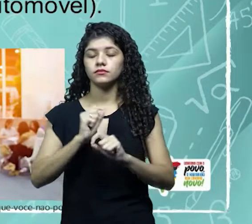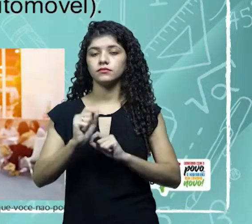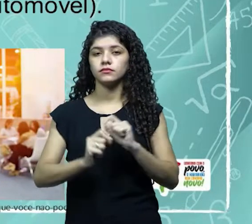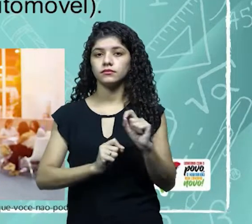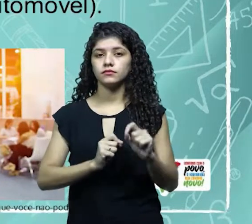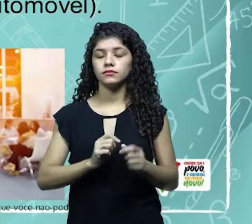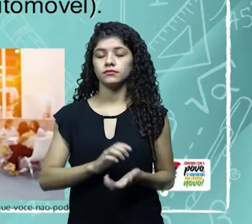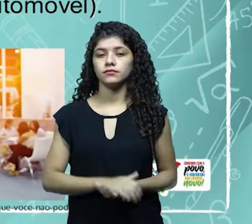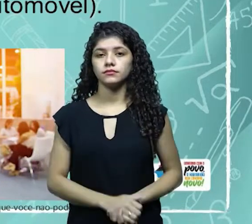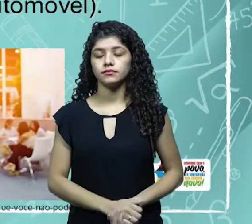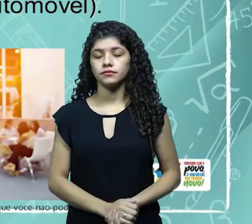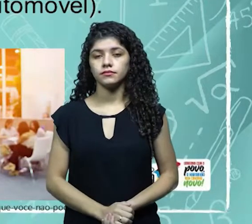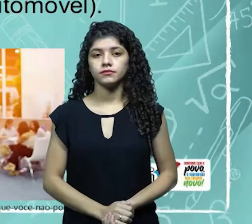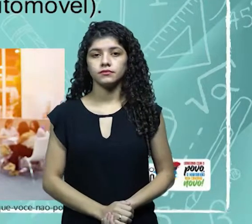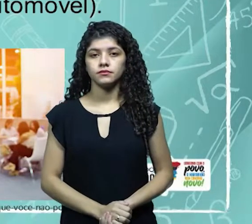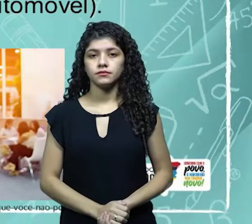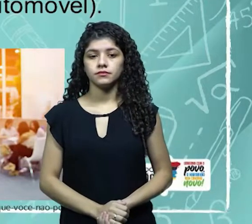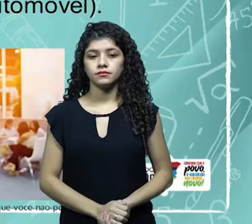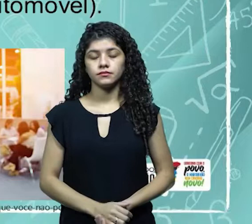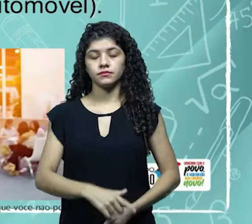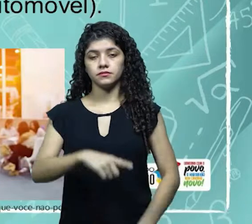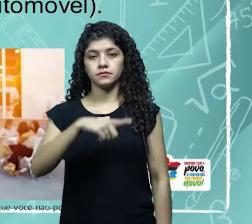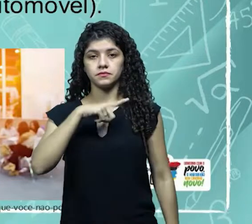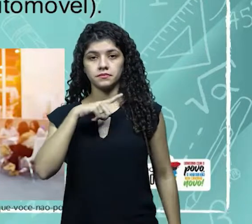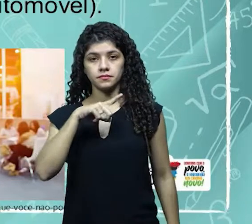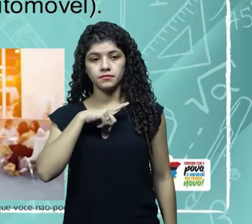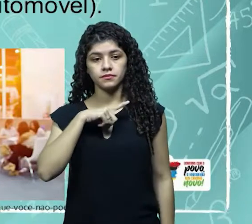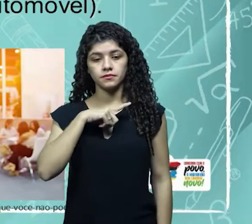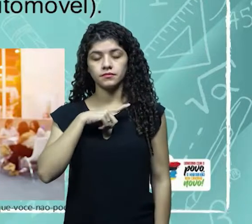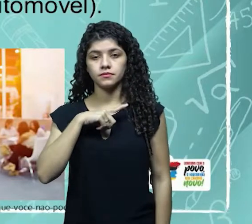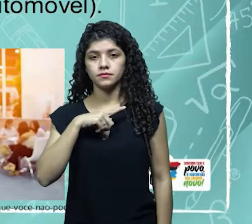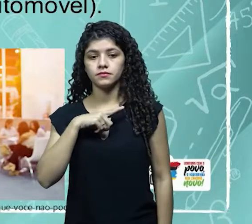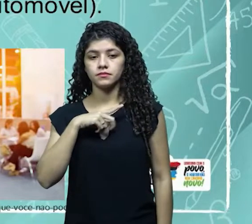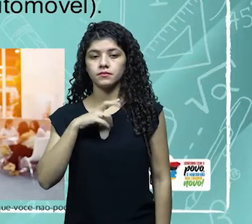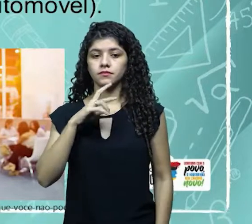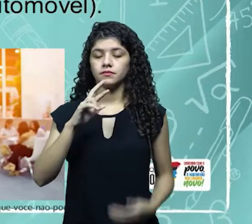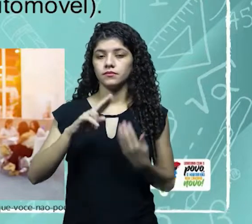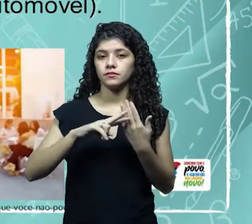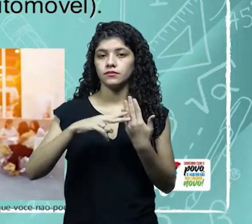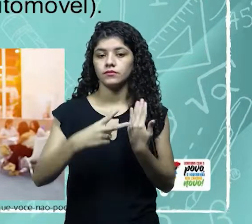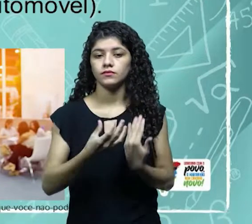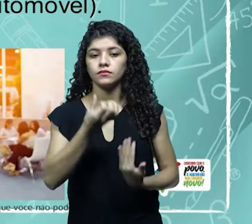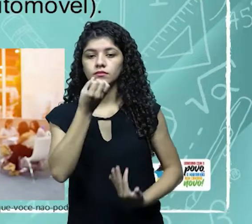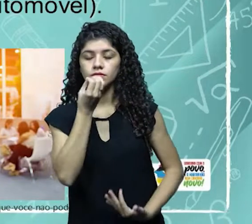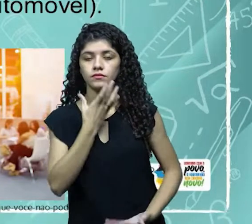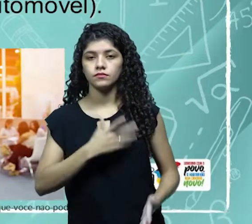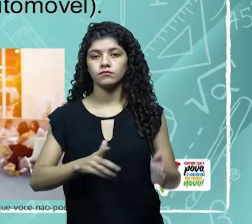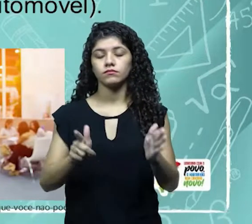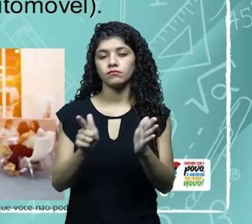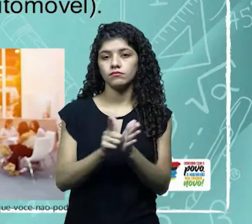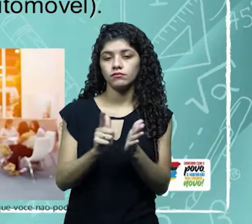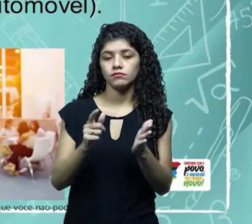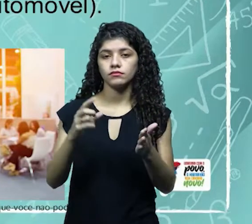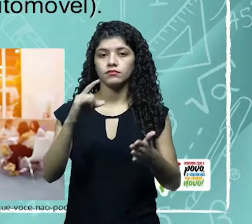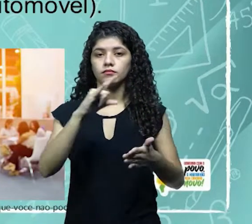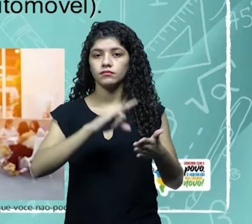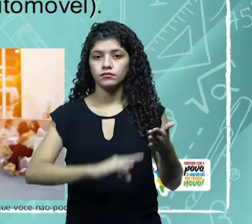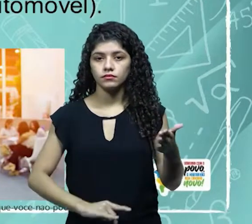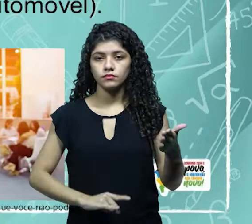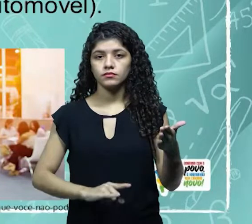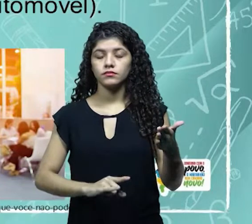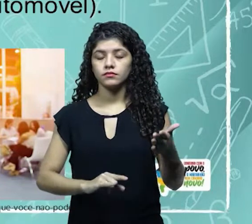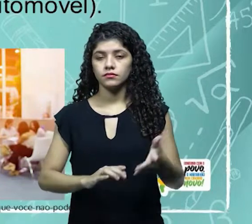que qual o objetivo dessa moto nesse evento eles põem resultados né